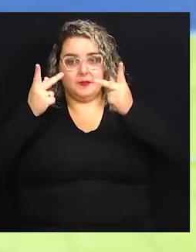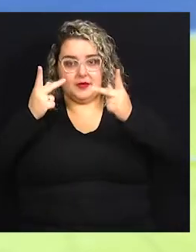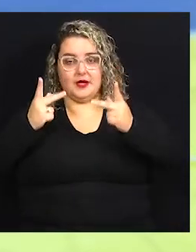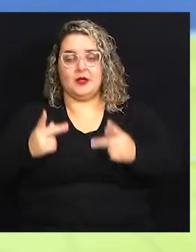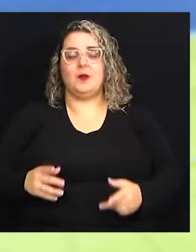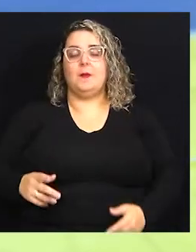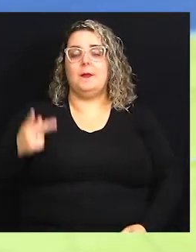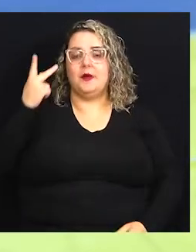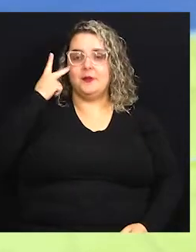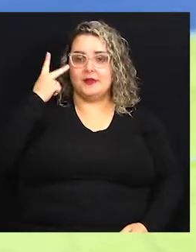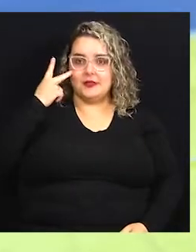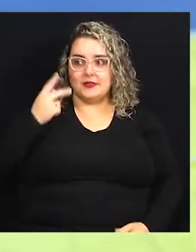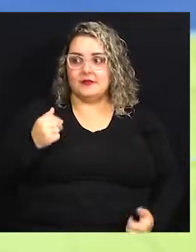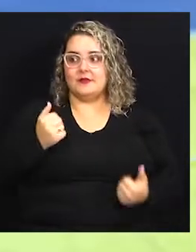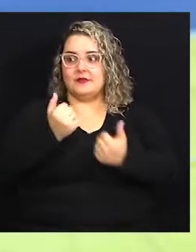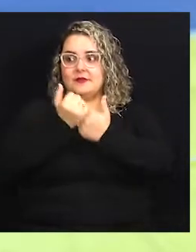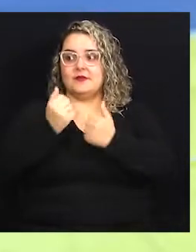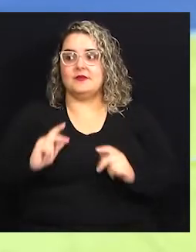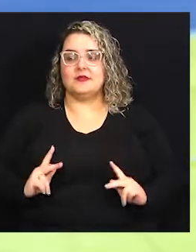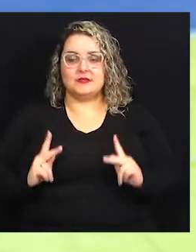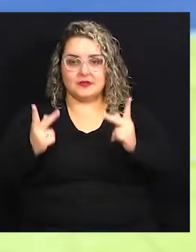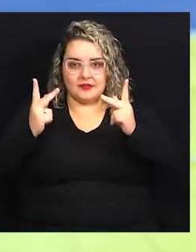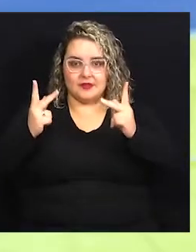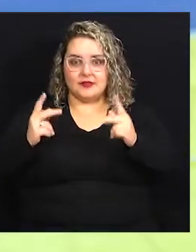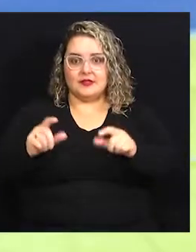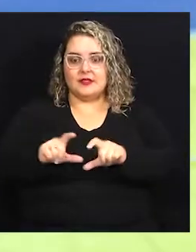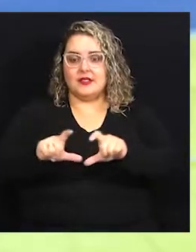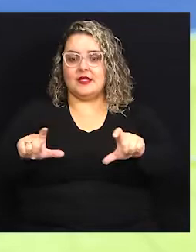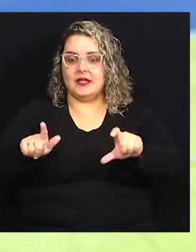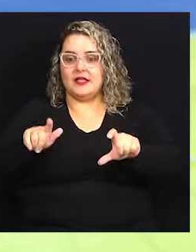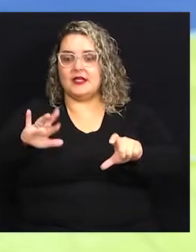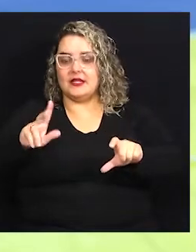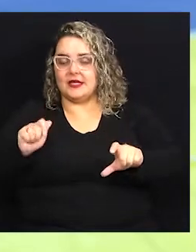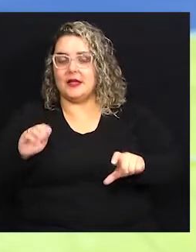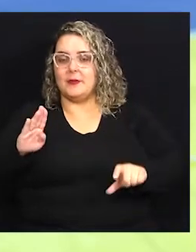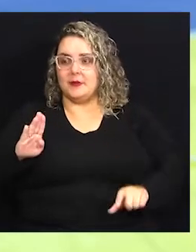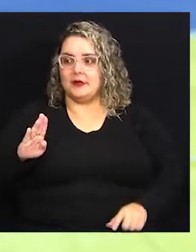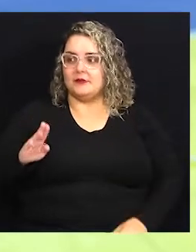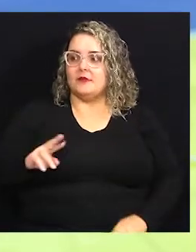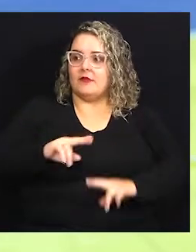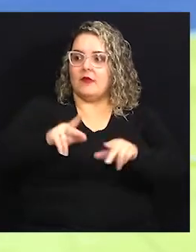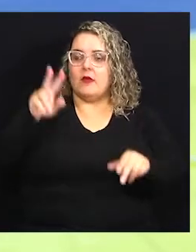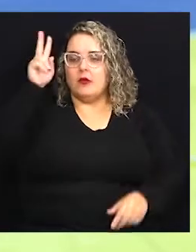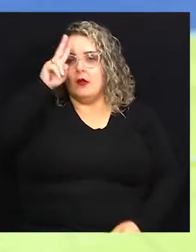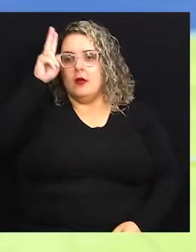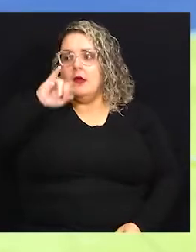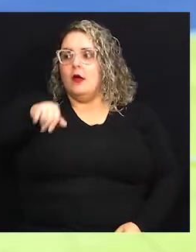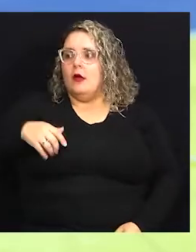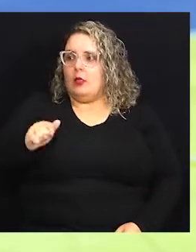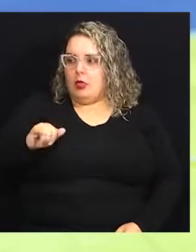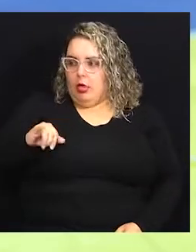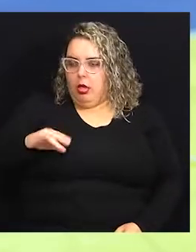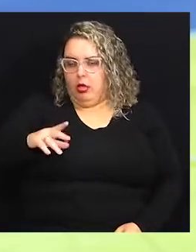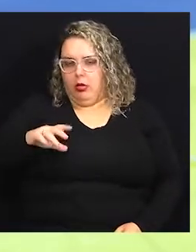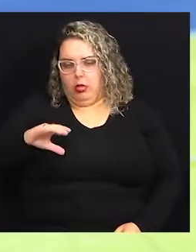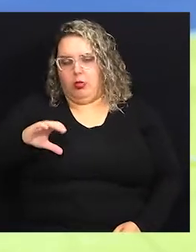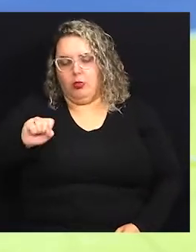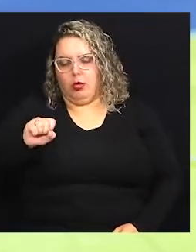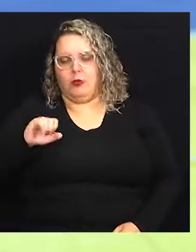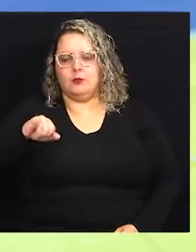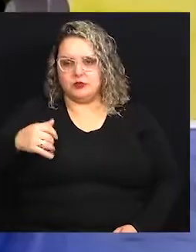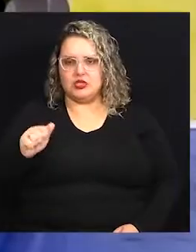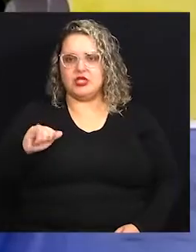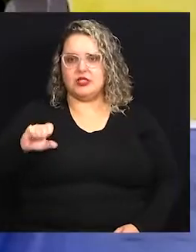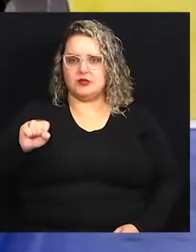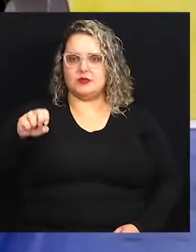da Superliga B, tem muitas histórias para contar para a gente. Então, Jailson Andrade Silva, o Chicão, muito obrigado por ter